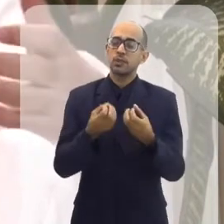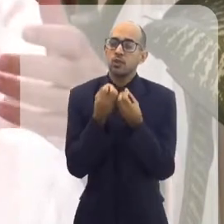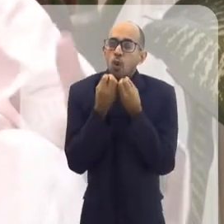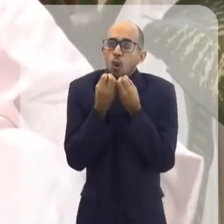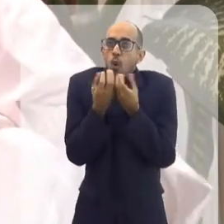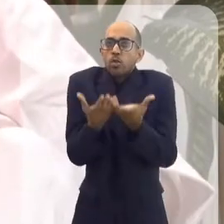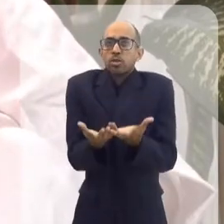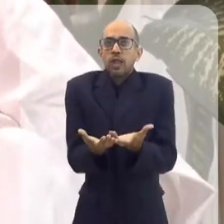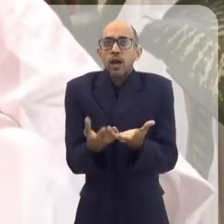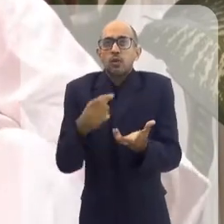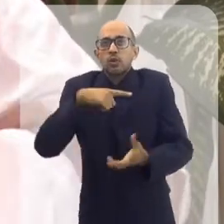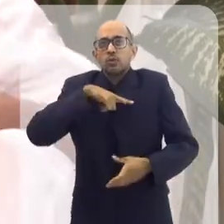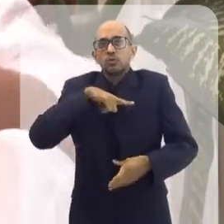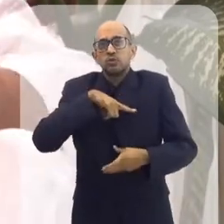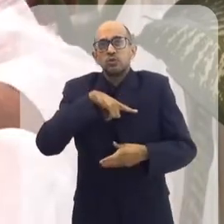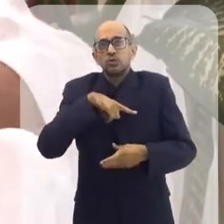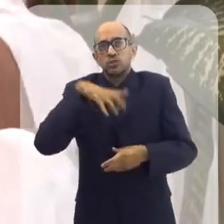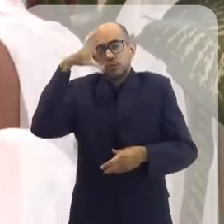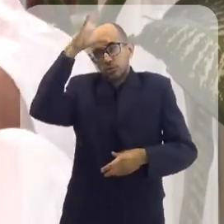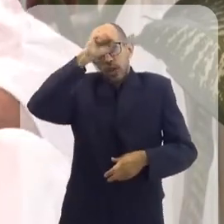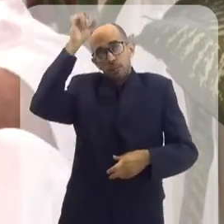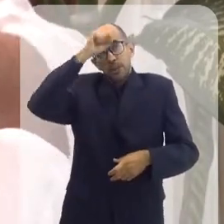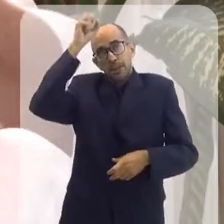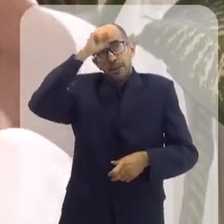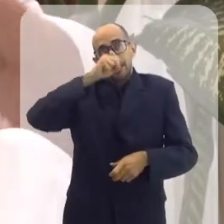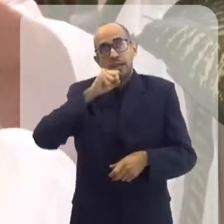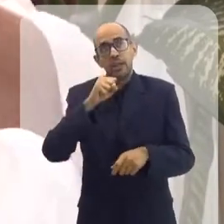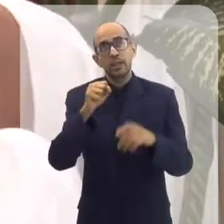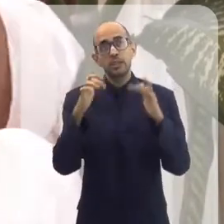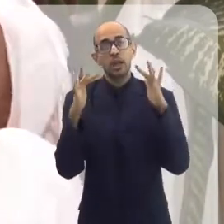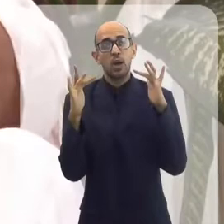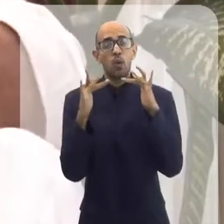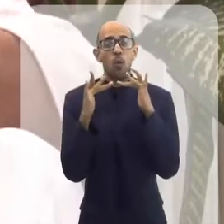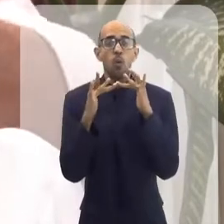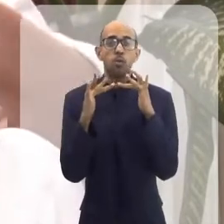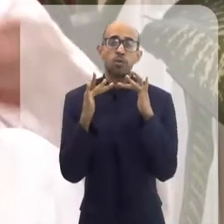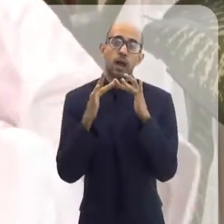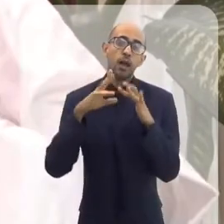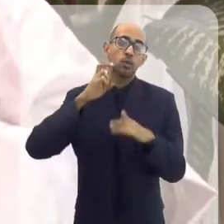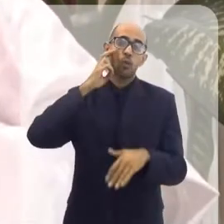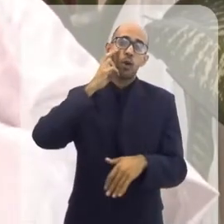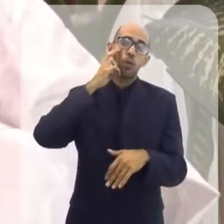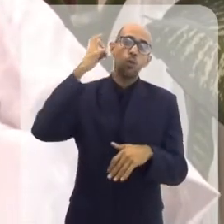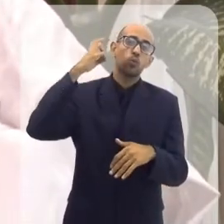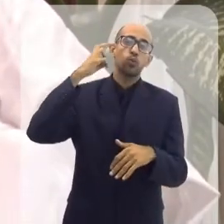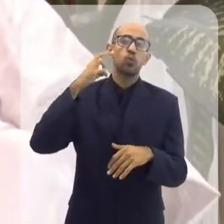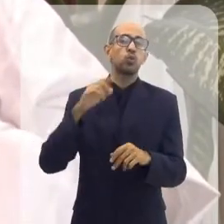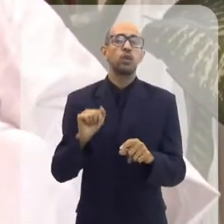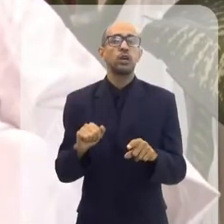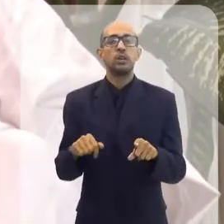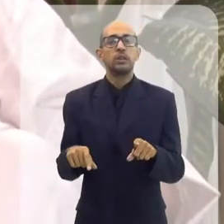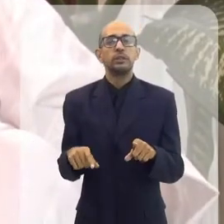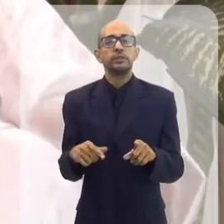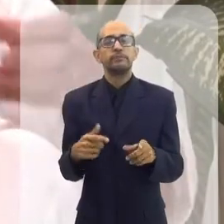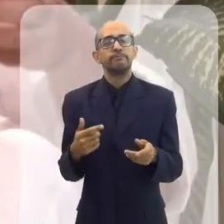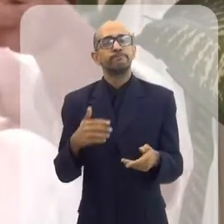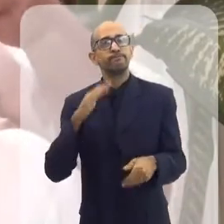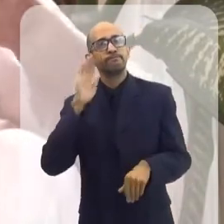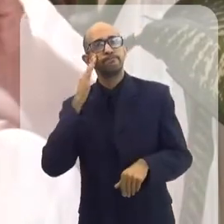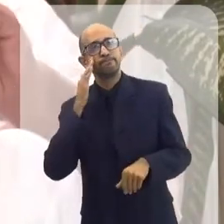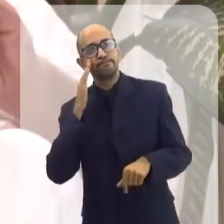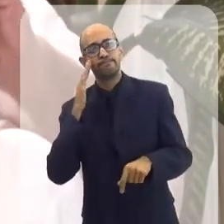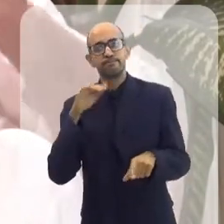de dividir oportunidade que eu tive de aprendizado de entrar em contato com essa cultura de